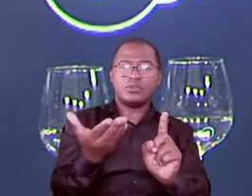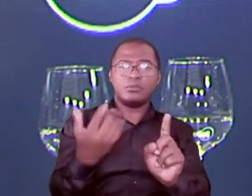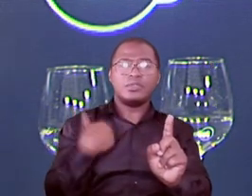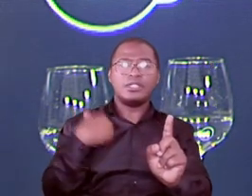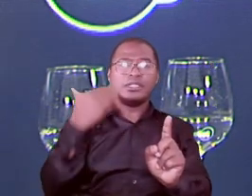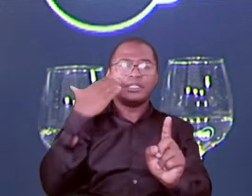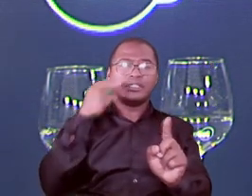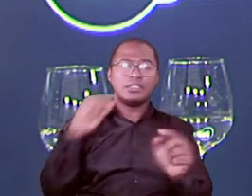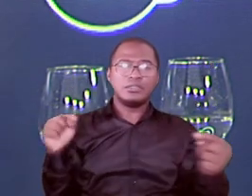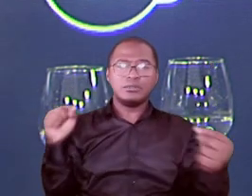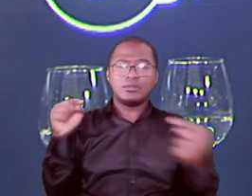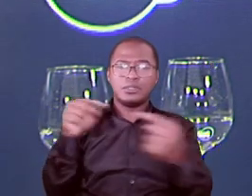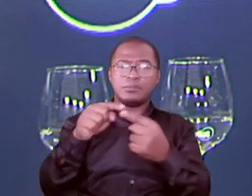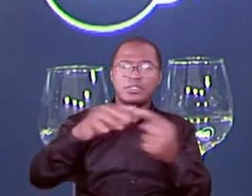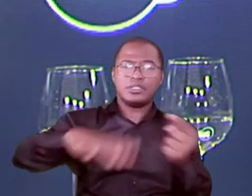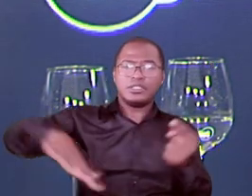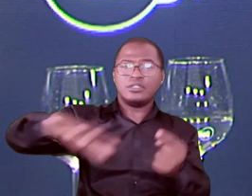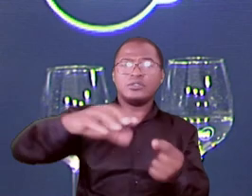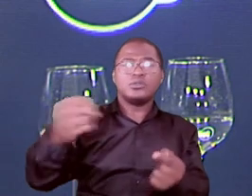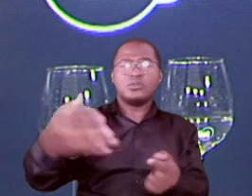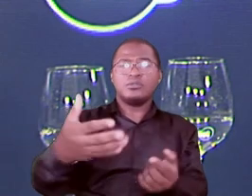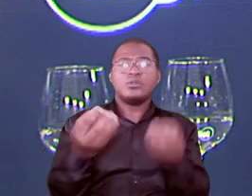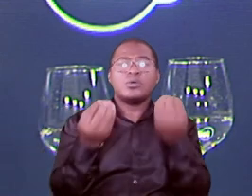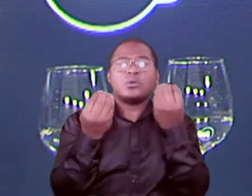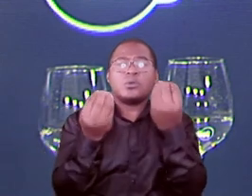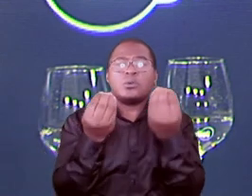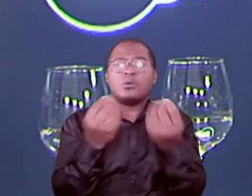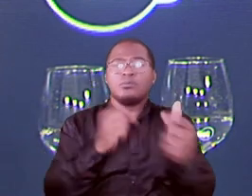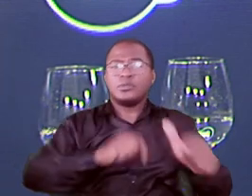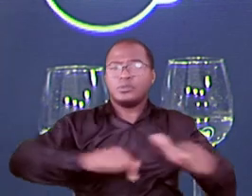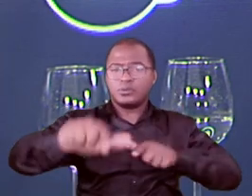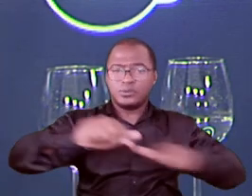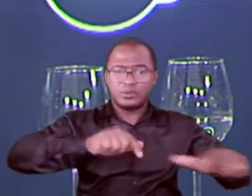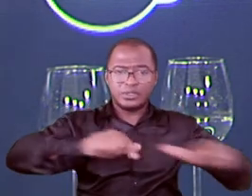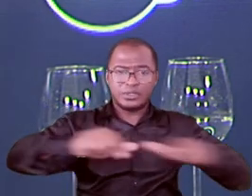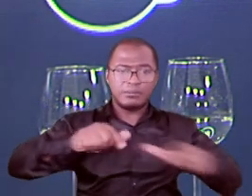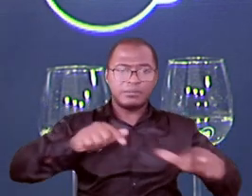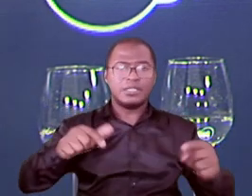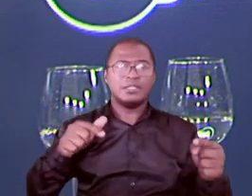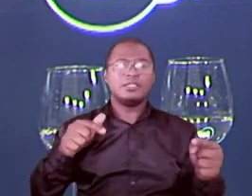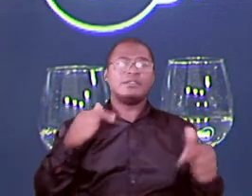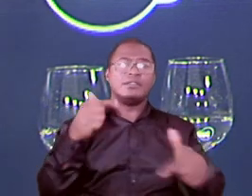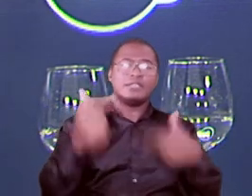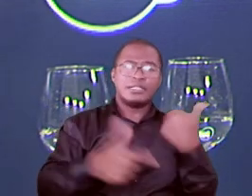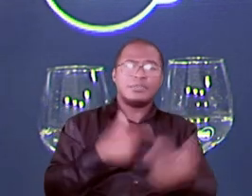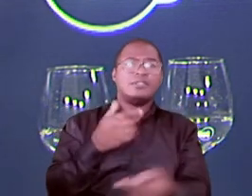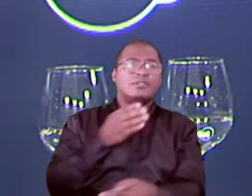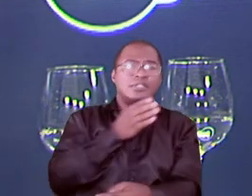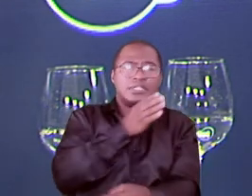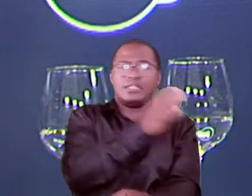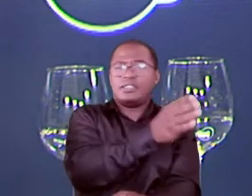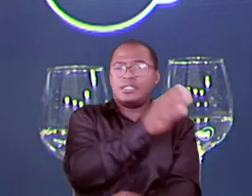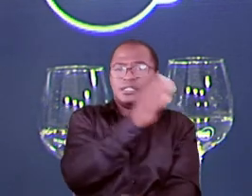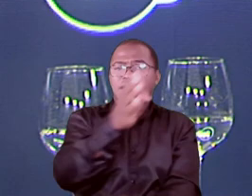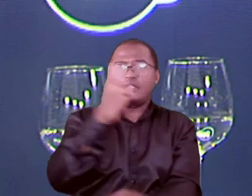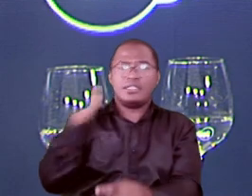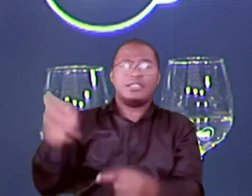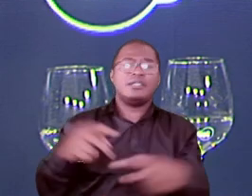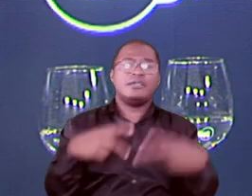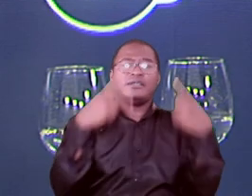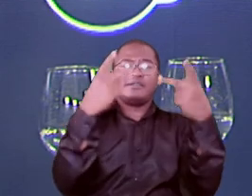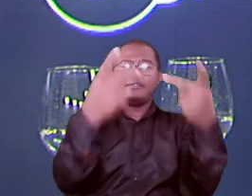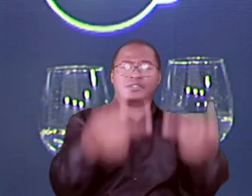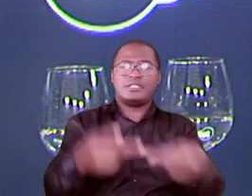como é que funciona esse vamos dizer Esse trabalho é proativo de vocês irem visitar vamos dizer clientes